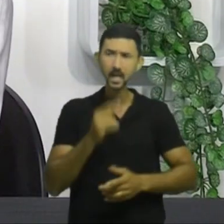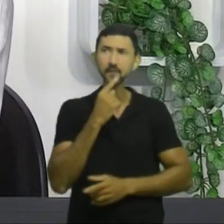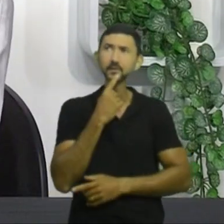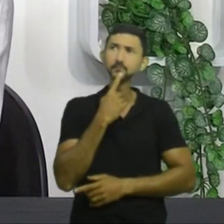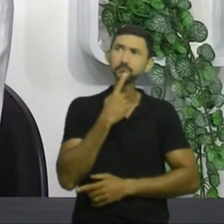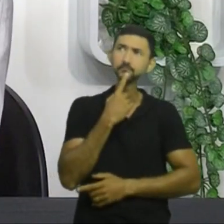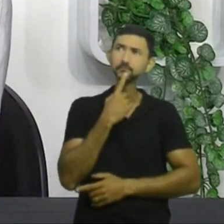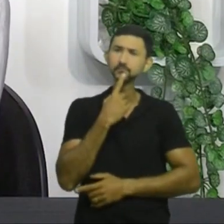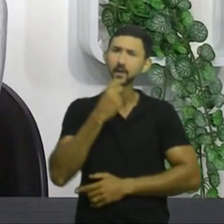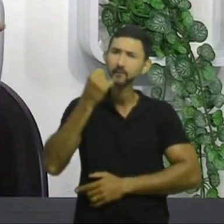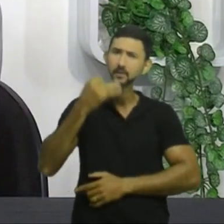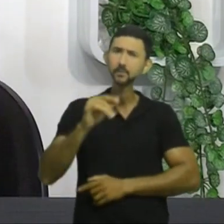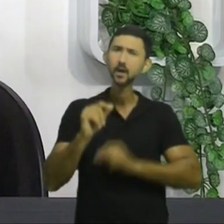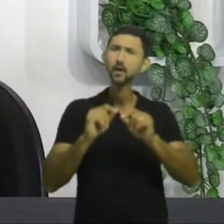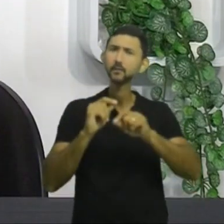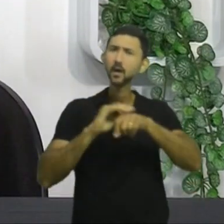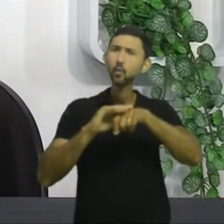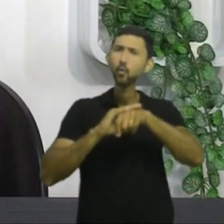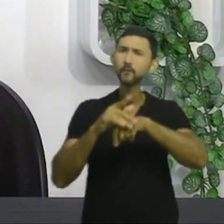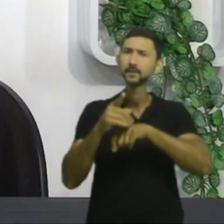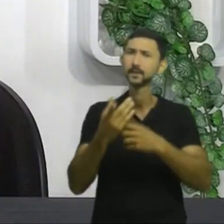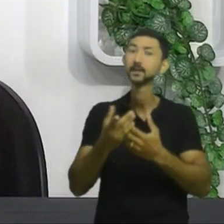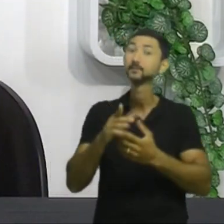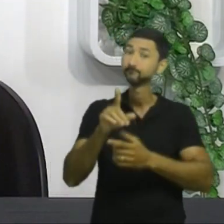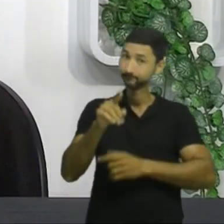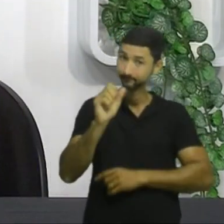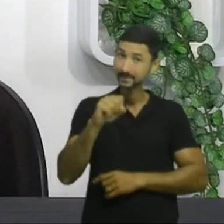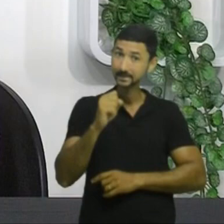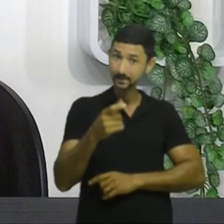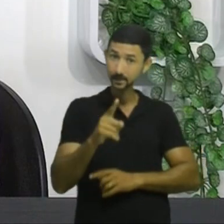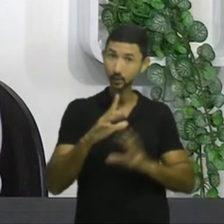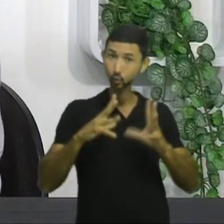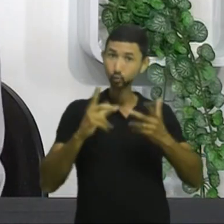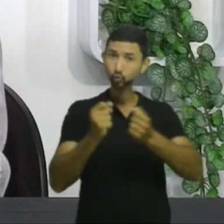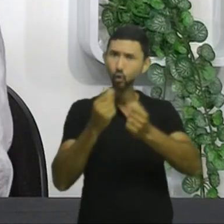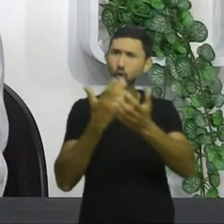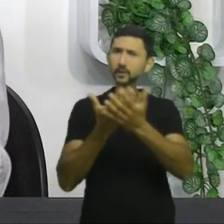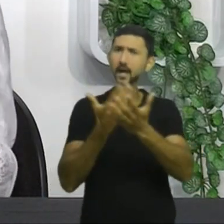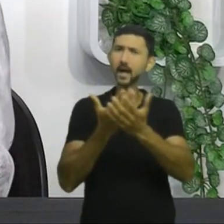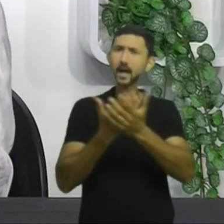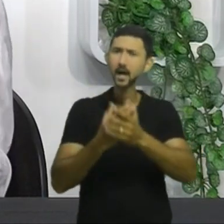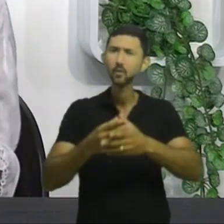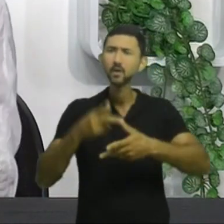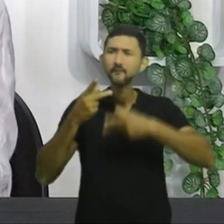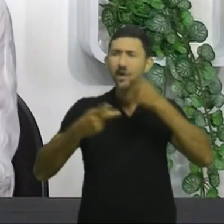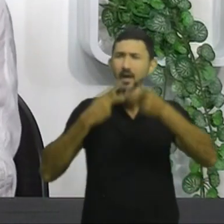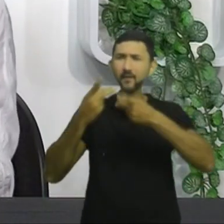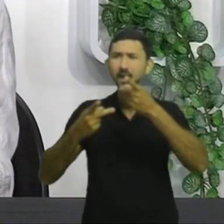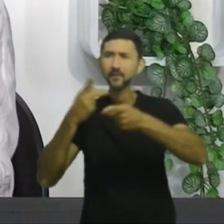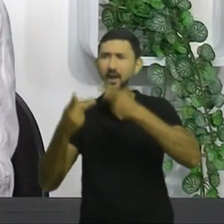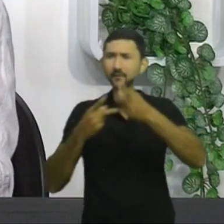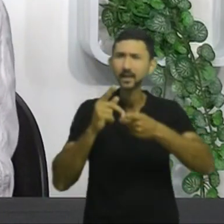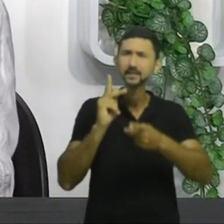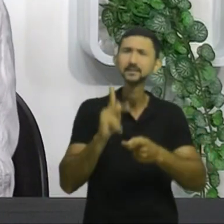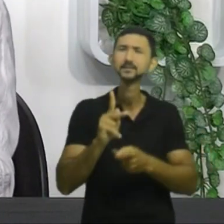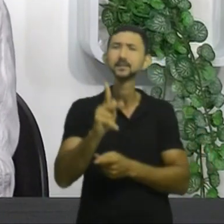vai falar de uma coisa que com certeza meus colegas em todas as aulas falam sempre isso a